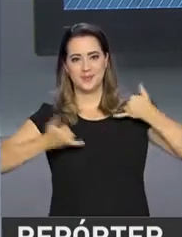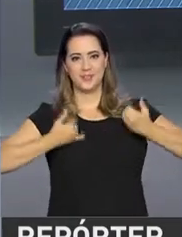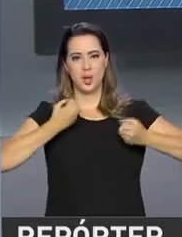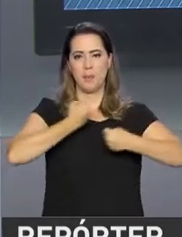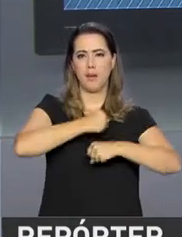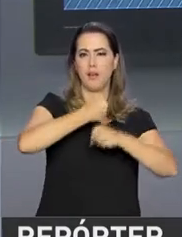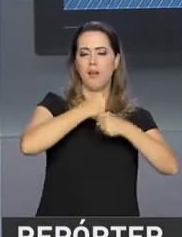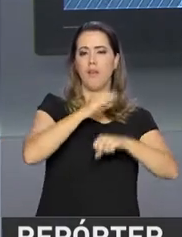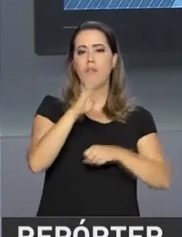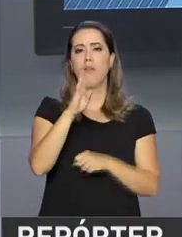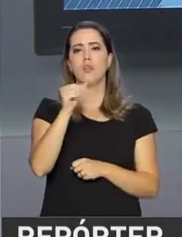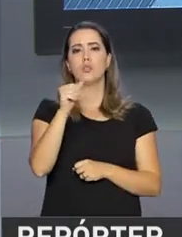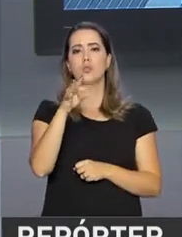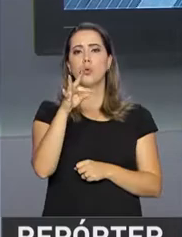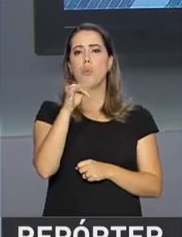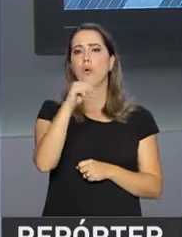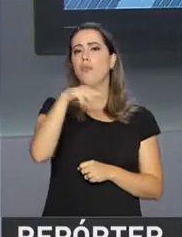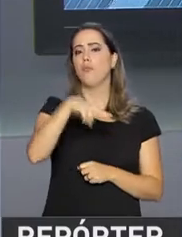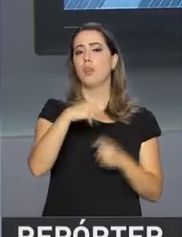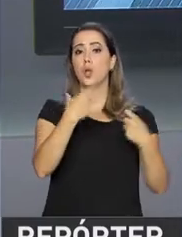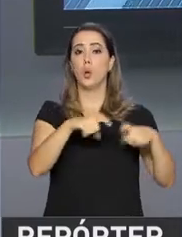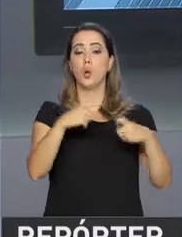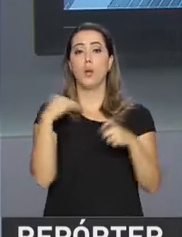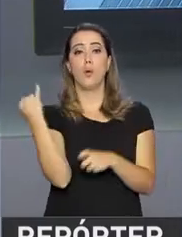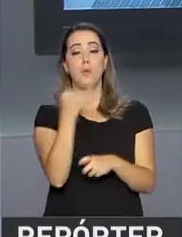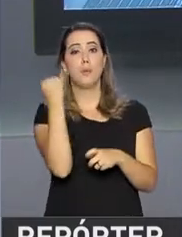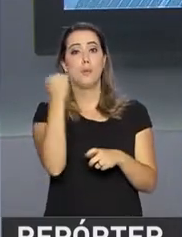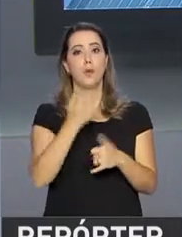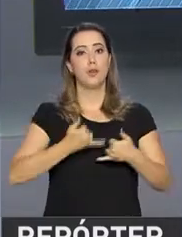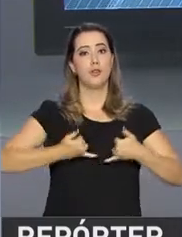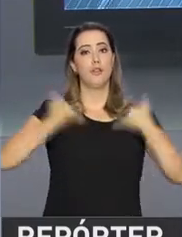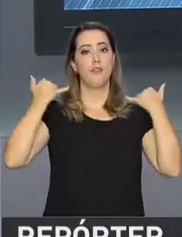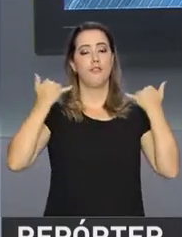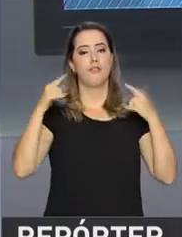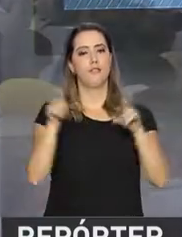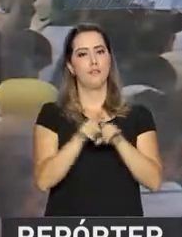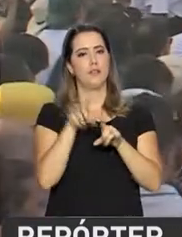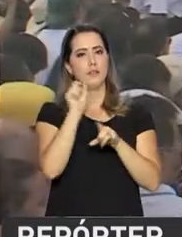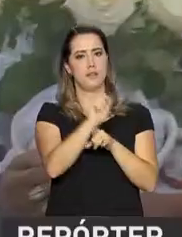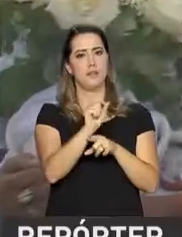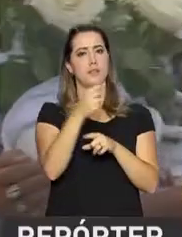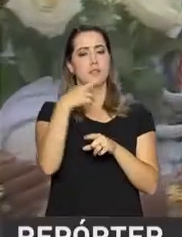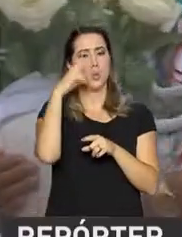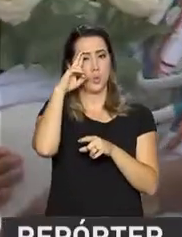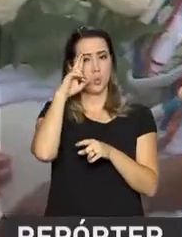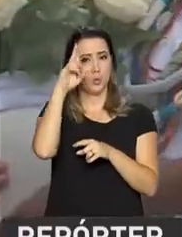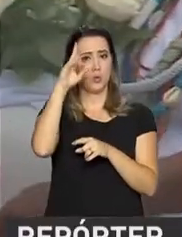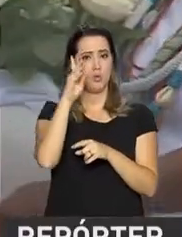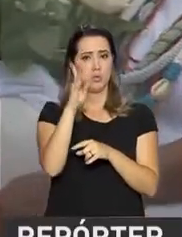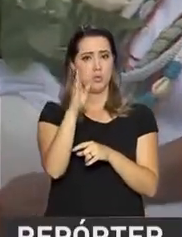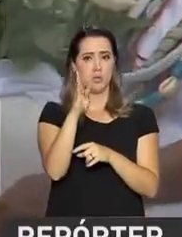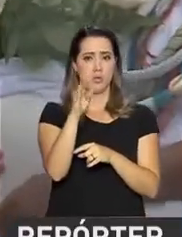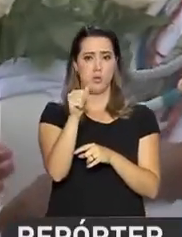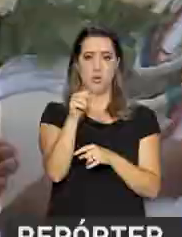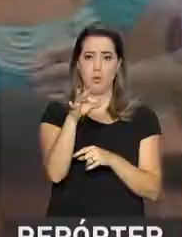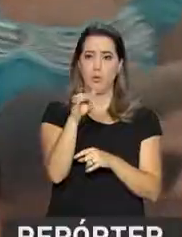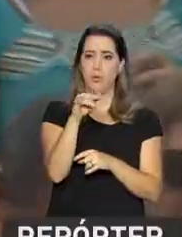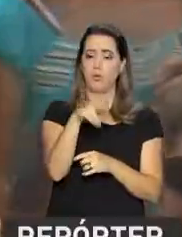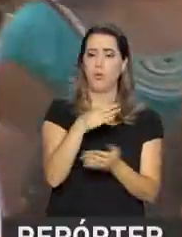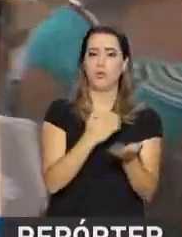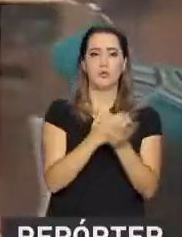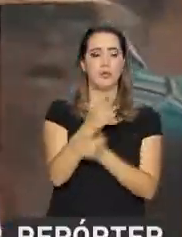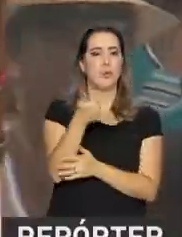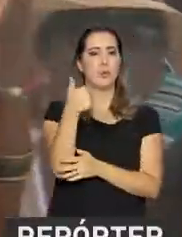lavagem do bonfim parte importante da festa do senhor do bonfim que é realizada sem interrupção desde